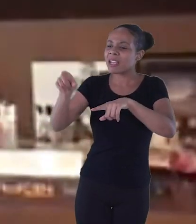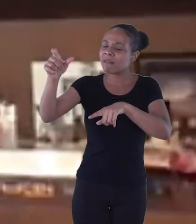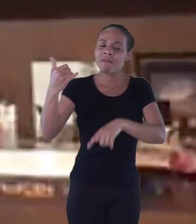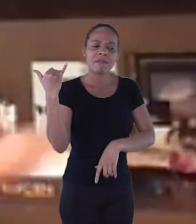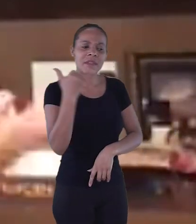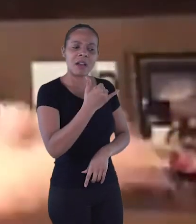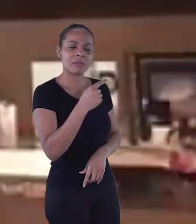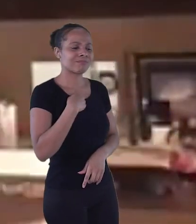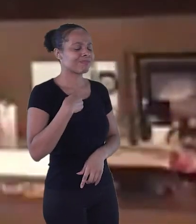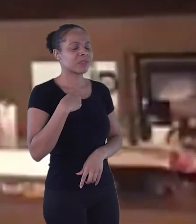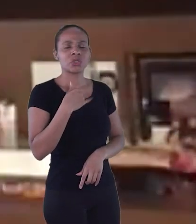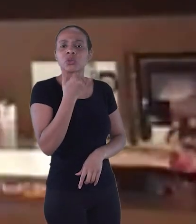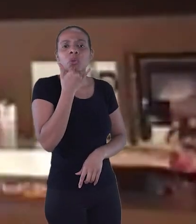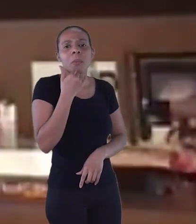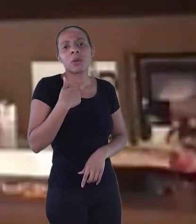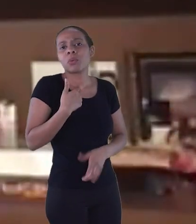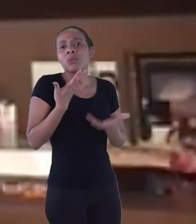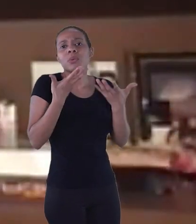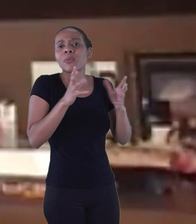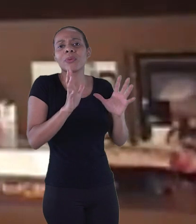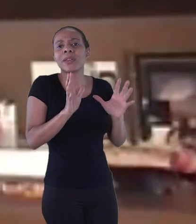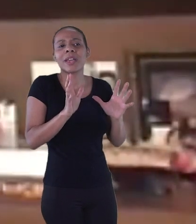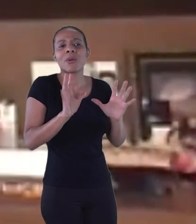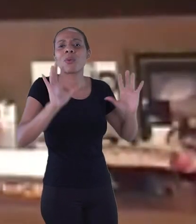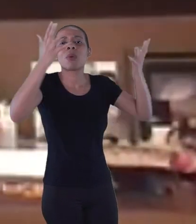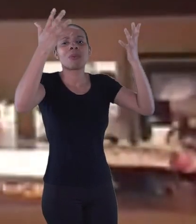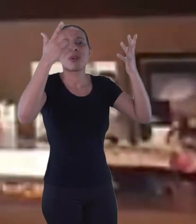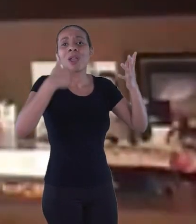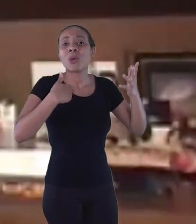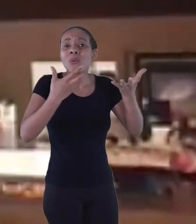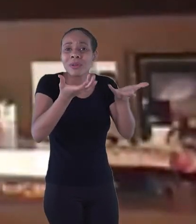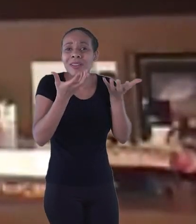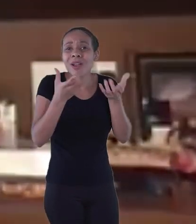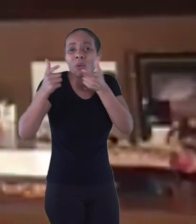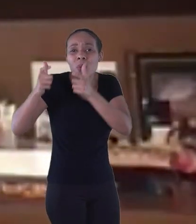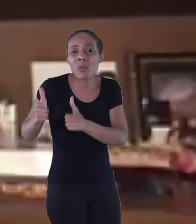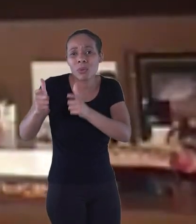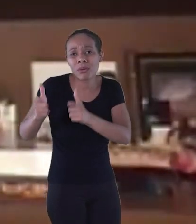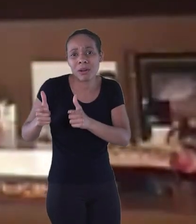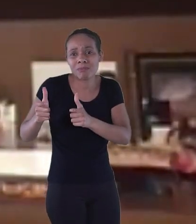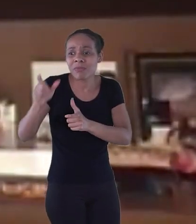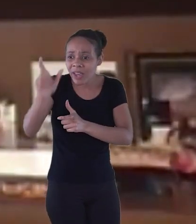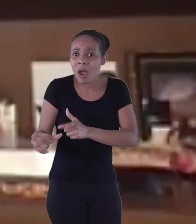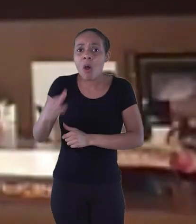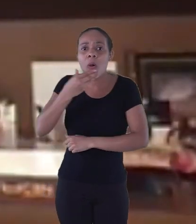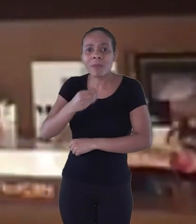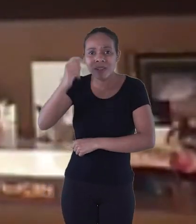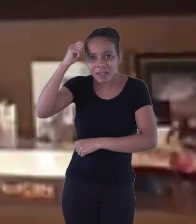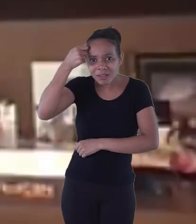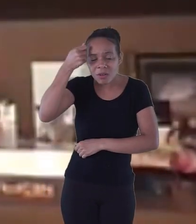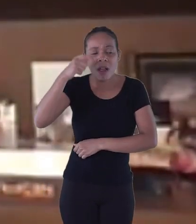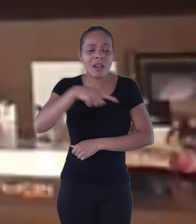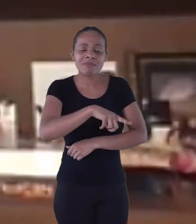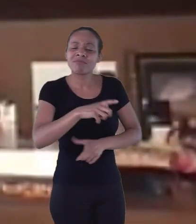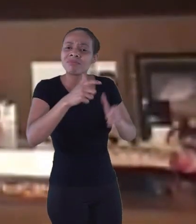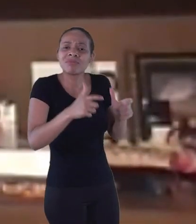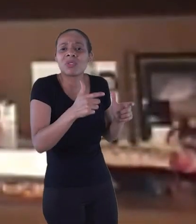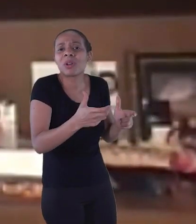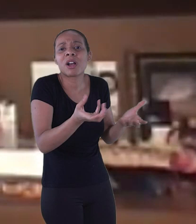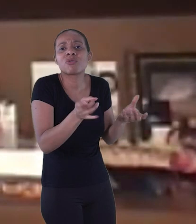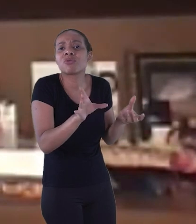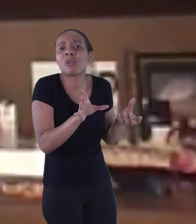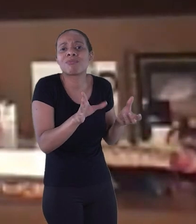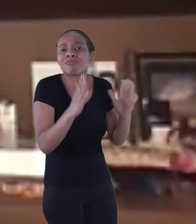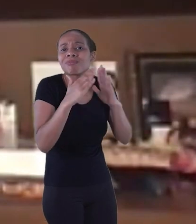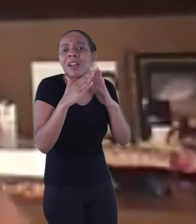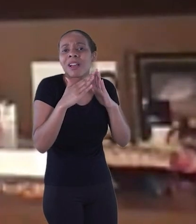de terra hoje já é reconhecido pela Fundação Palmares como um remanescente de quilombo. Então, esses personagens